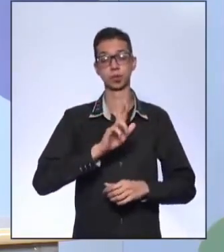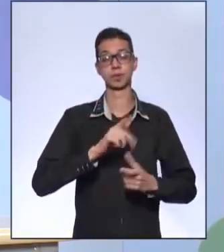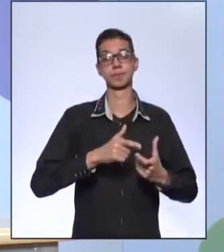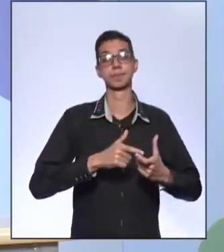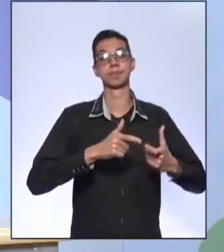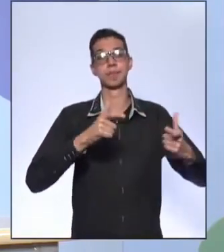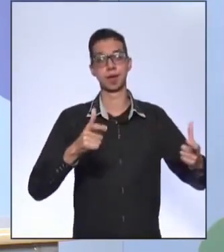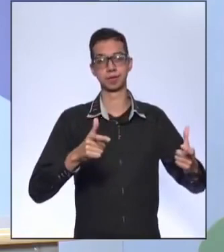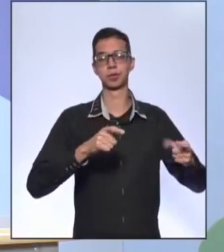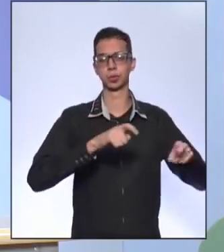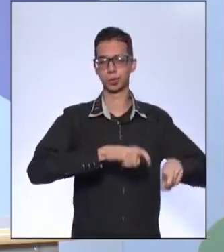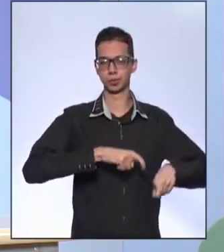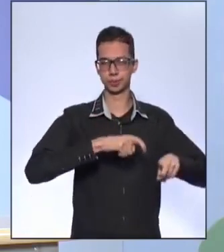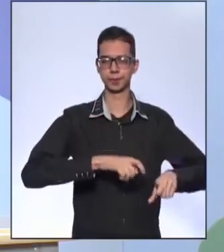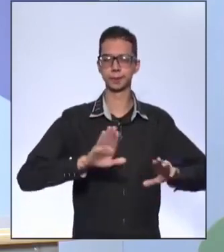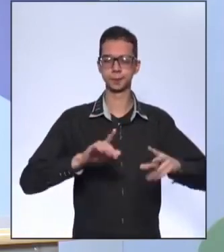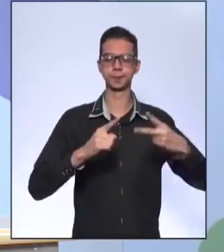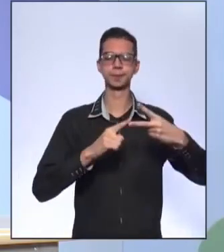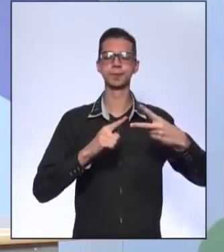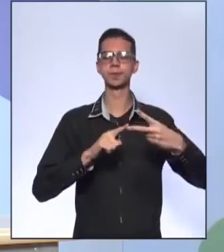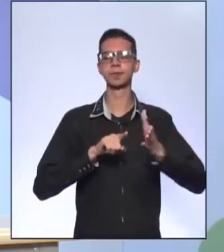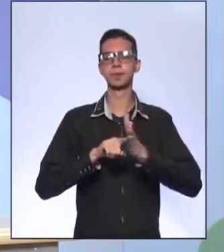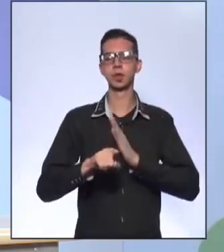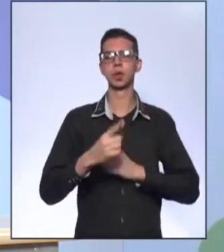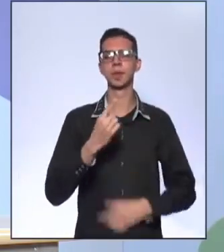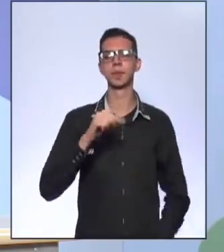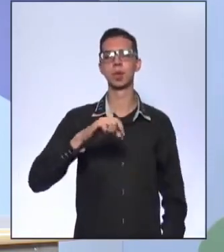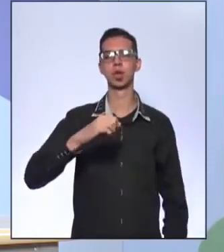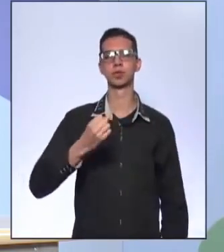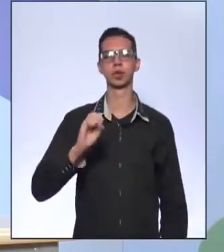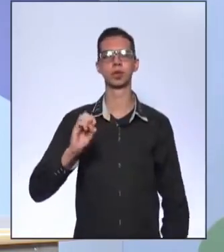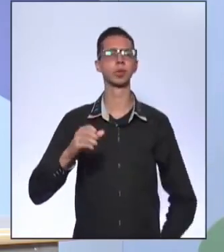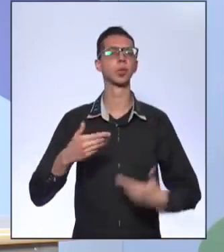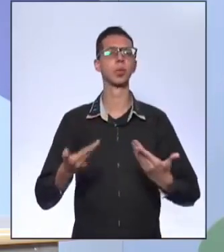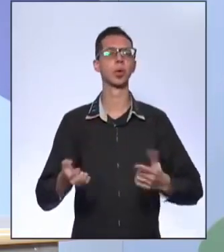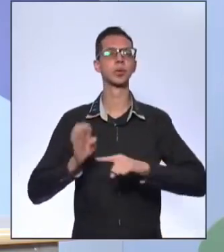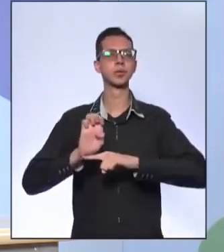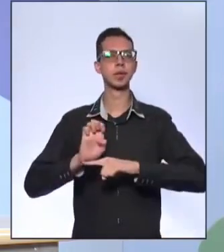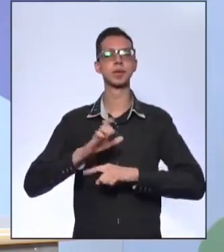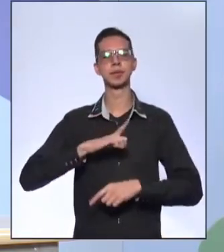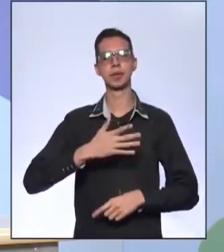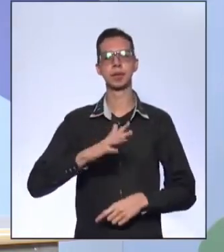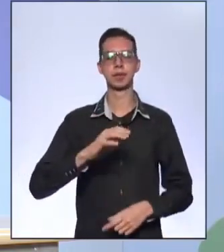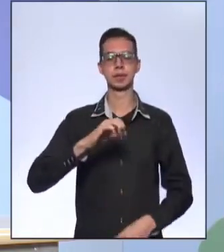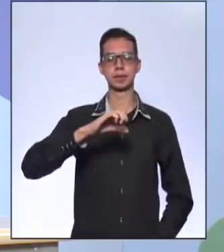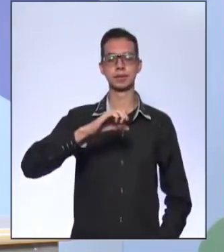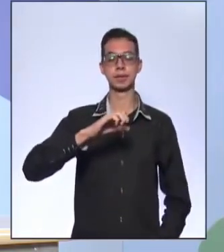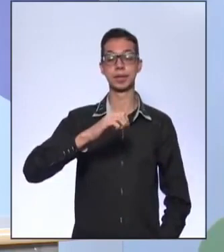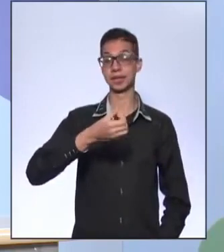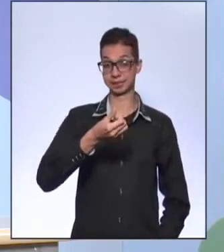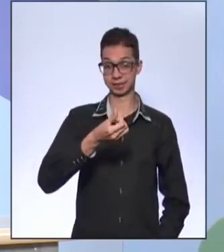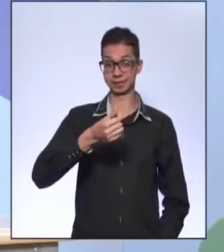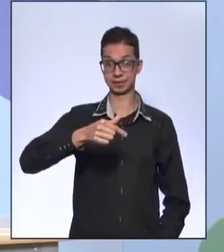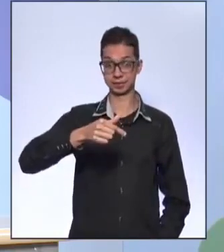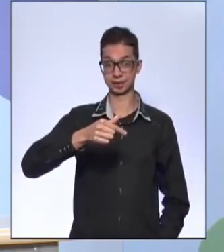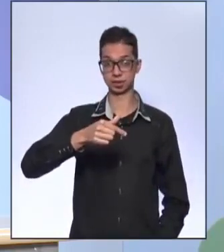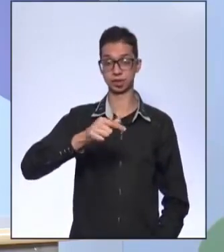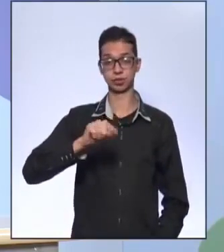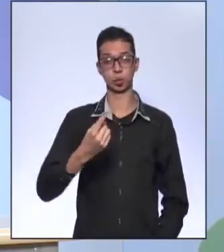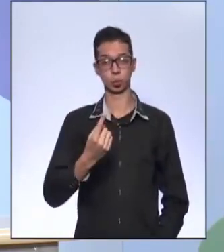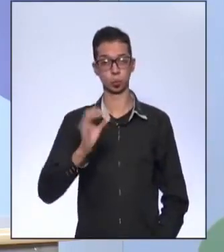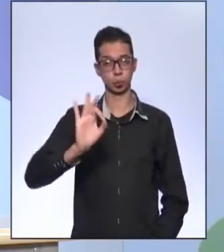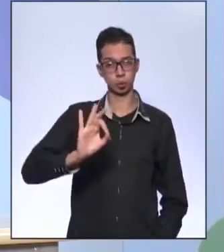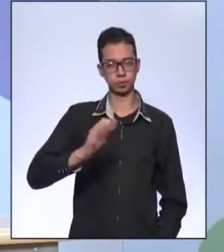questão não é professor que era quais estados na década de 80 tinham entre 67/98 por cento todos